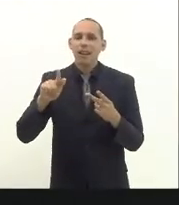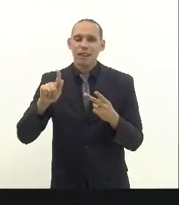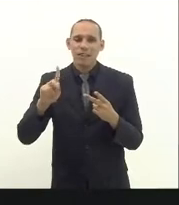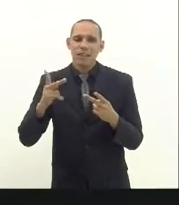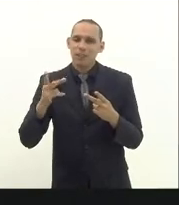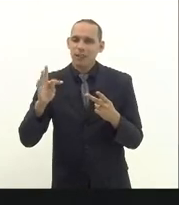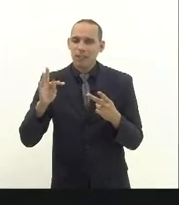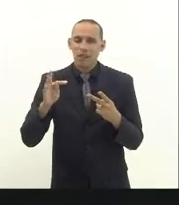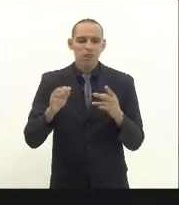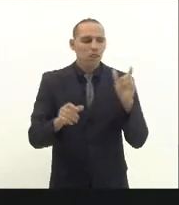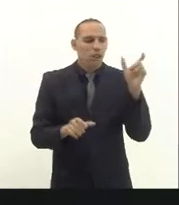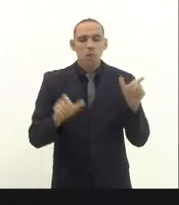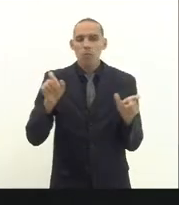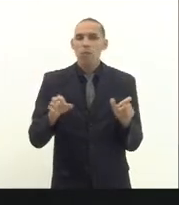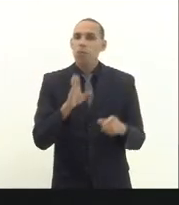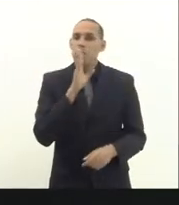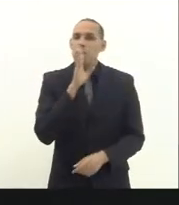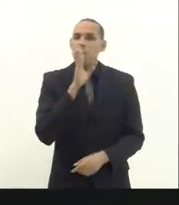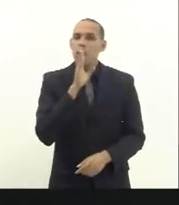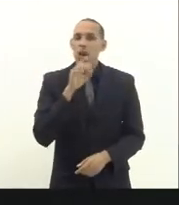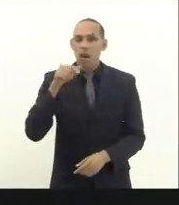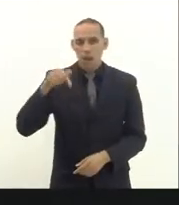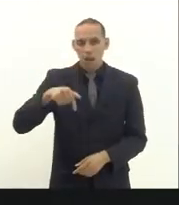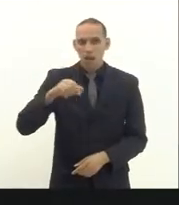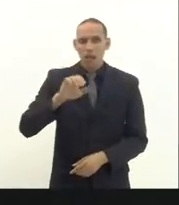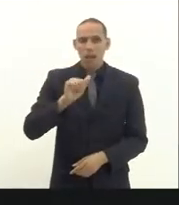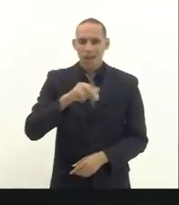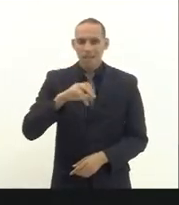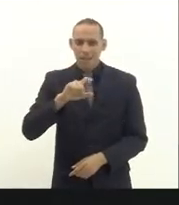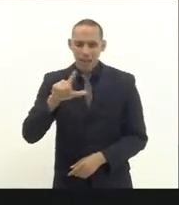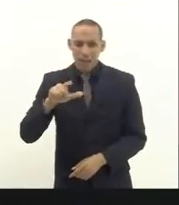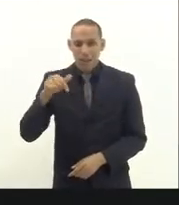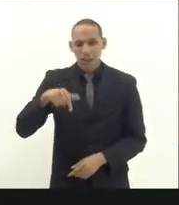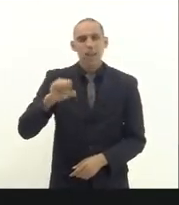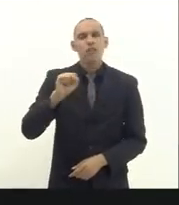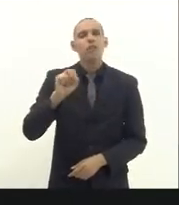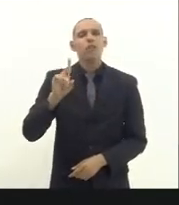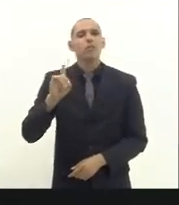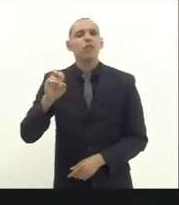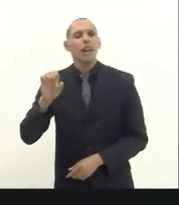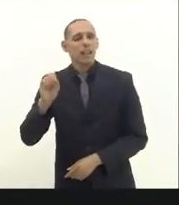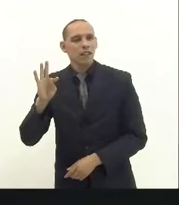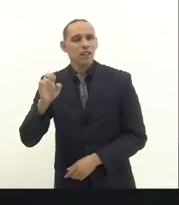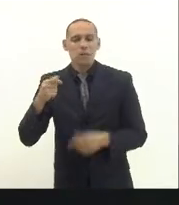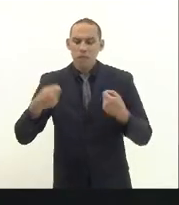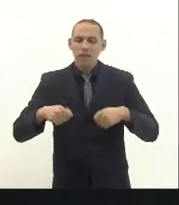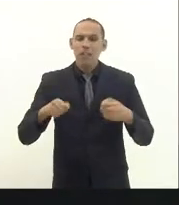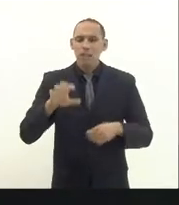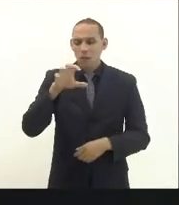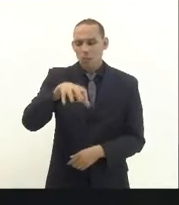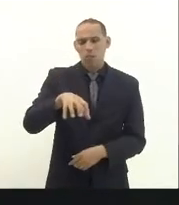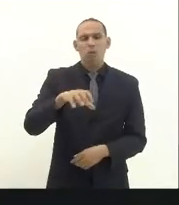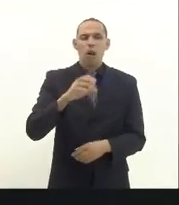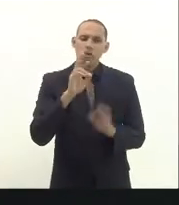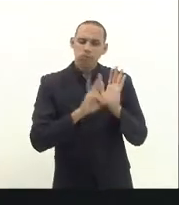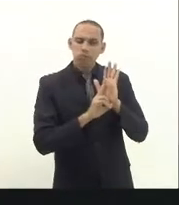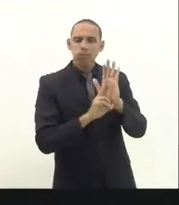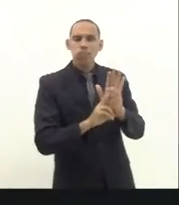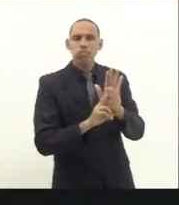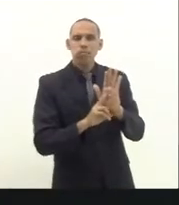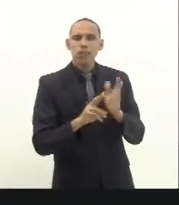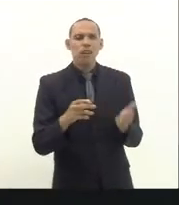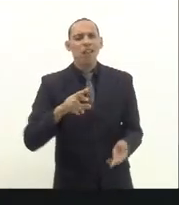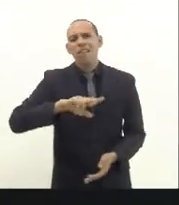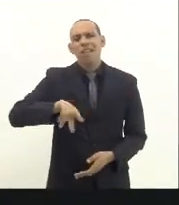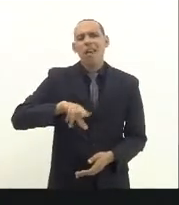em relação à anel deveria ter um órgão o flash né que representasse anel e